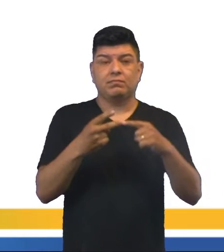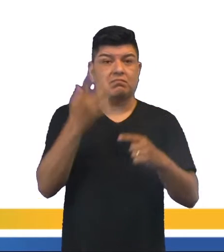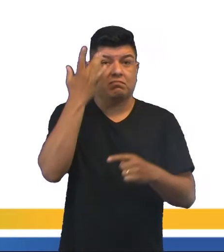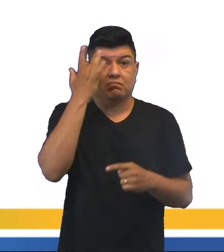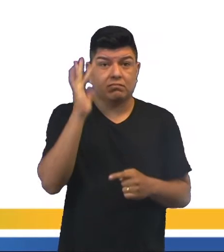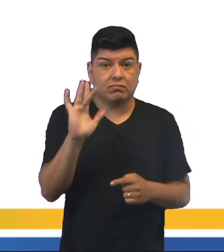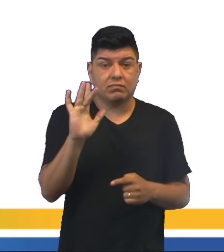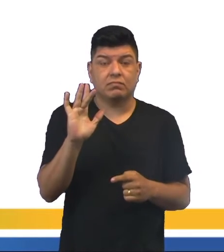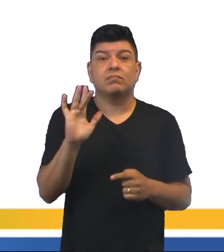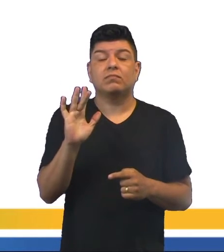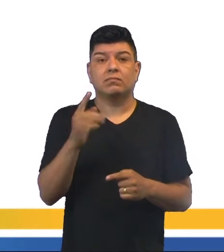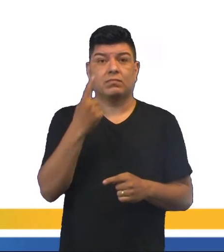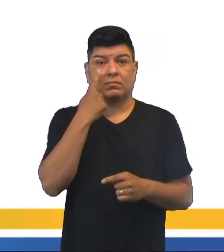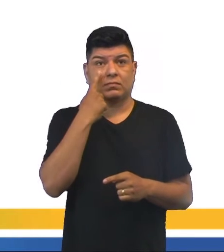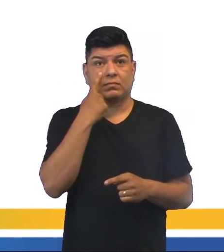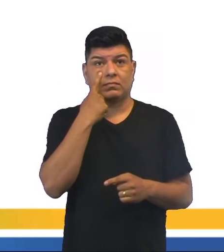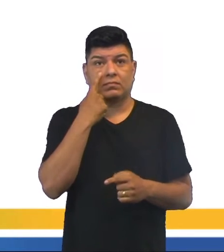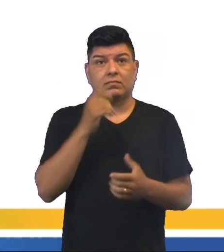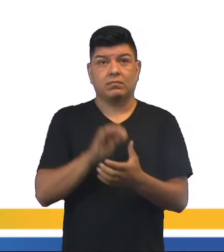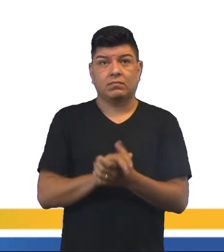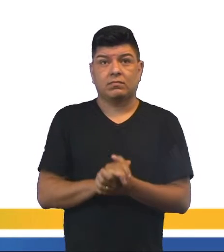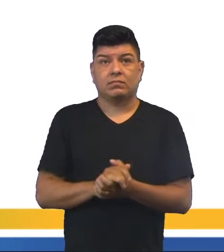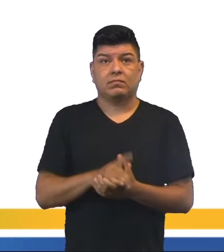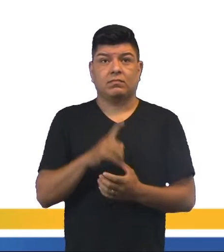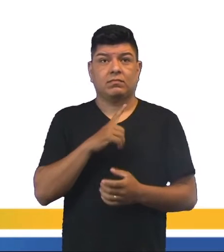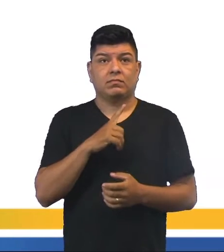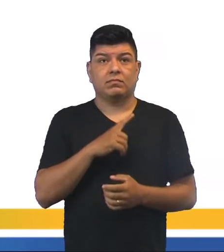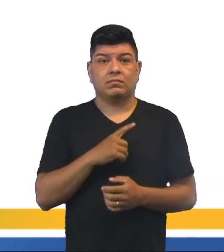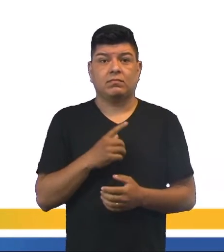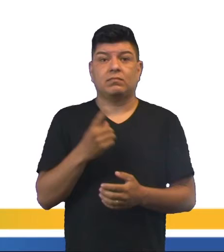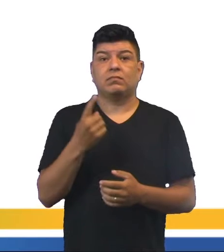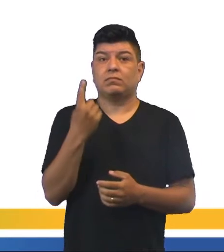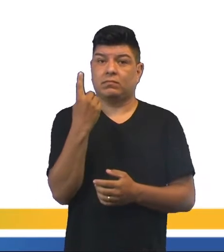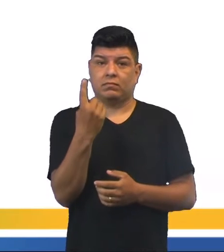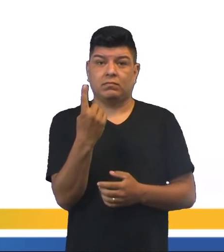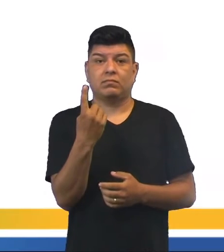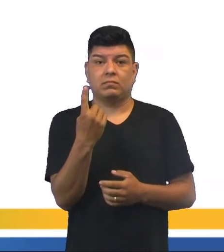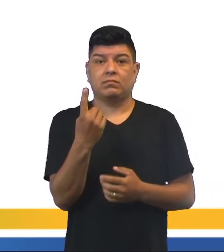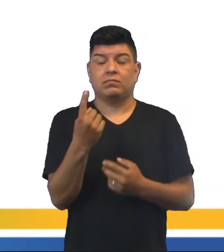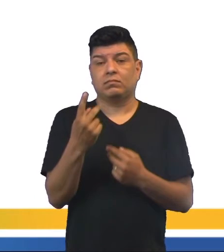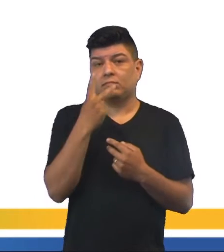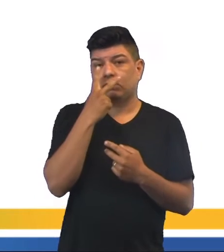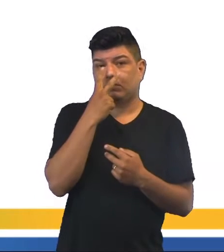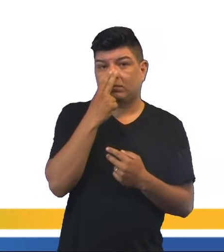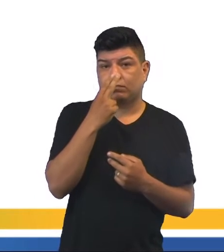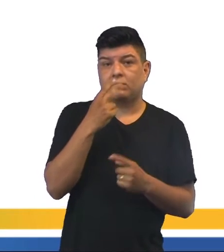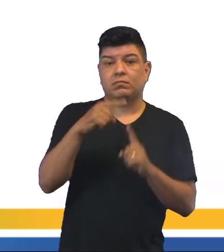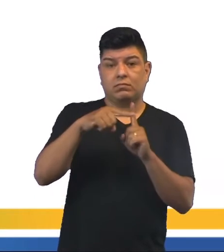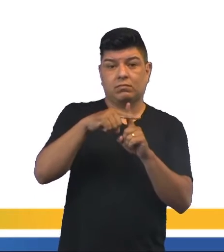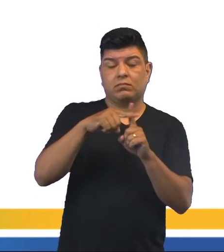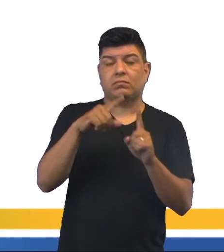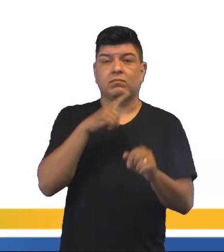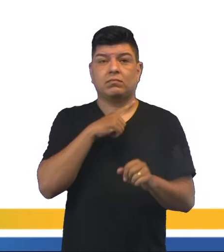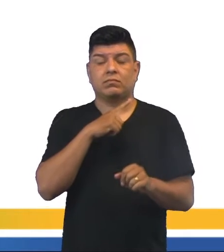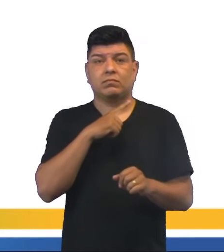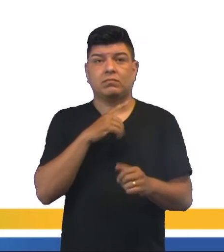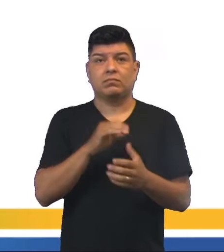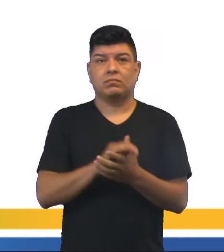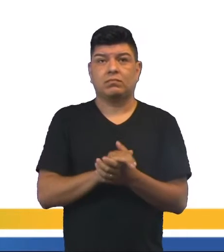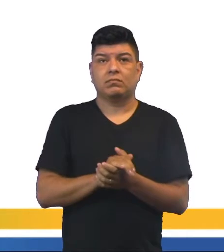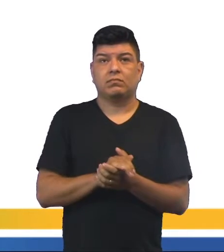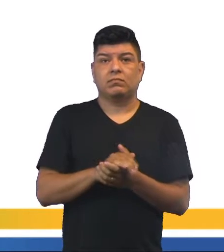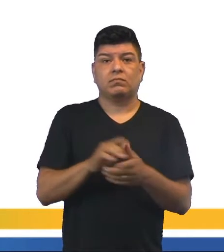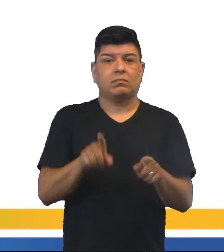desconhecidos Observe que nós temos uma parcela como se fosse aqui adição nós temos uma parcela